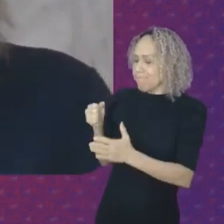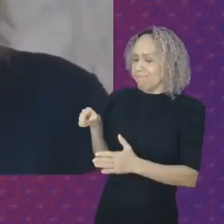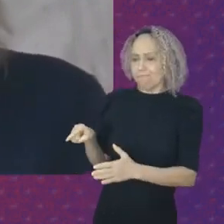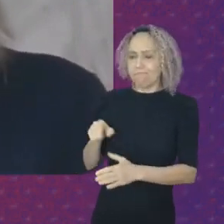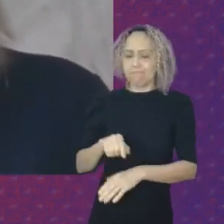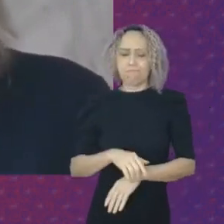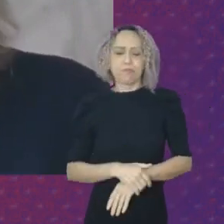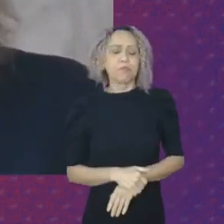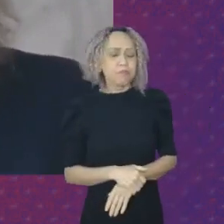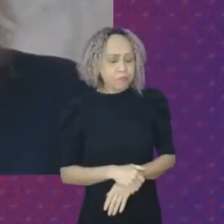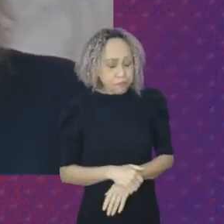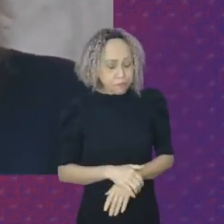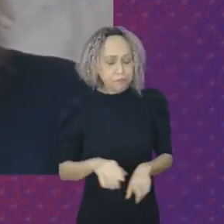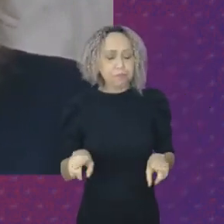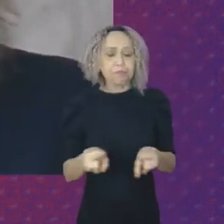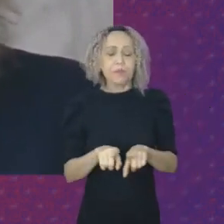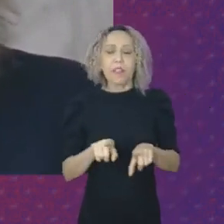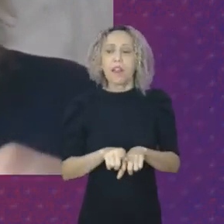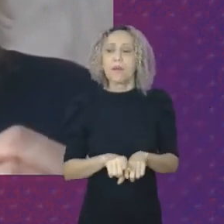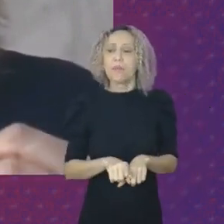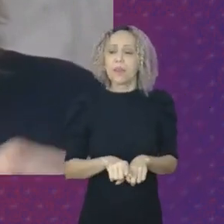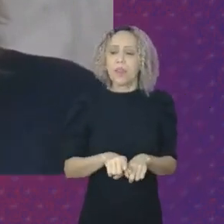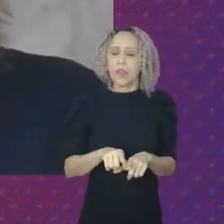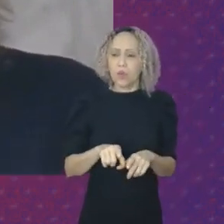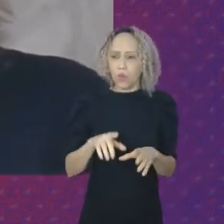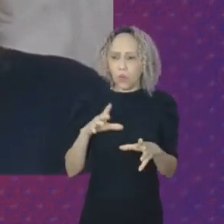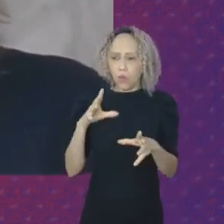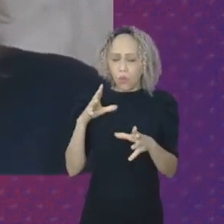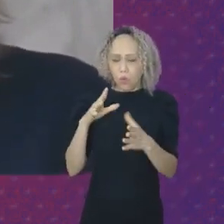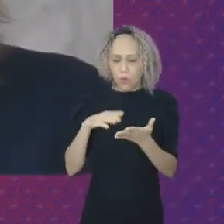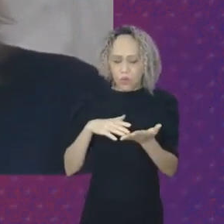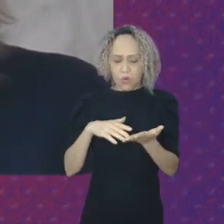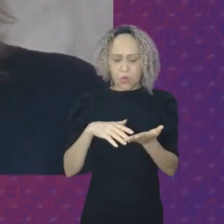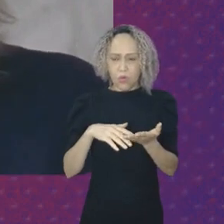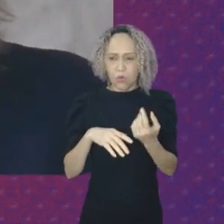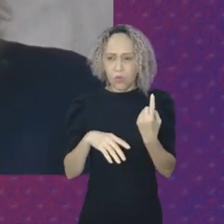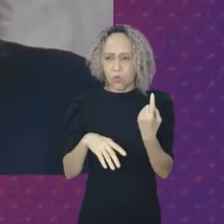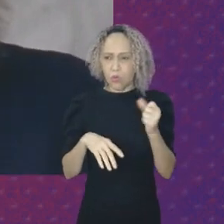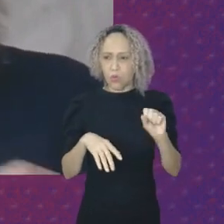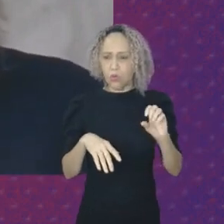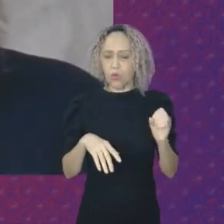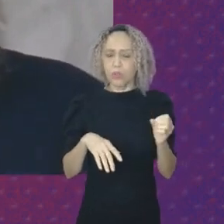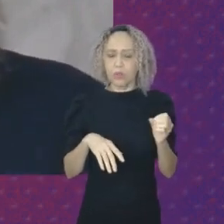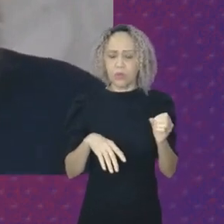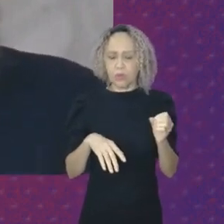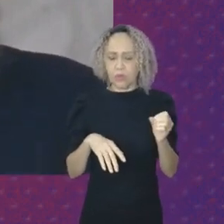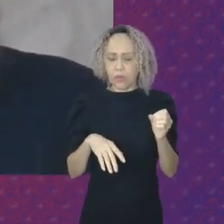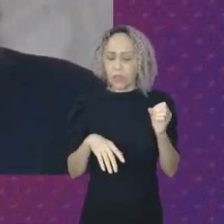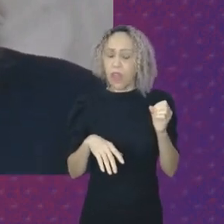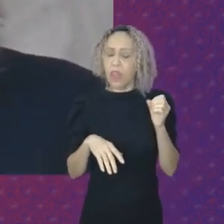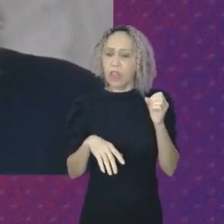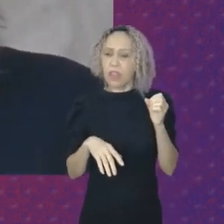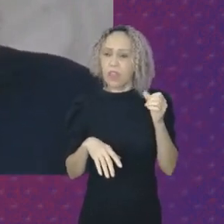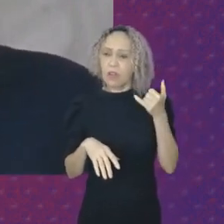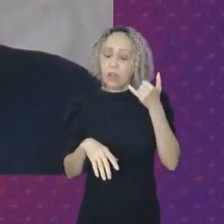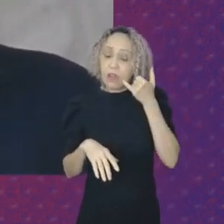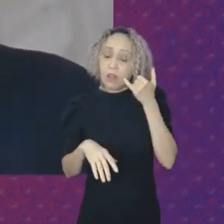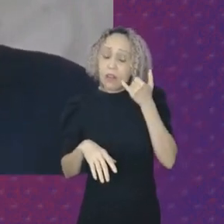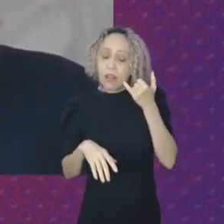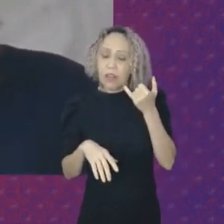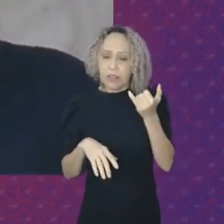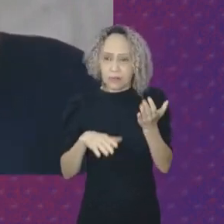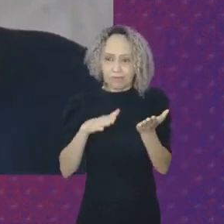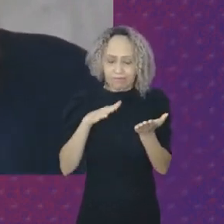assédios. Reestruturamos o banco de dados do Ligue 180 para que a mulher não só